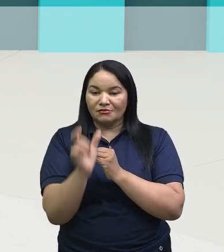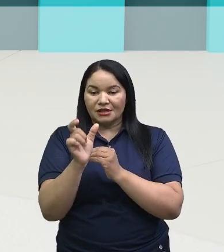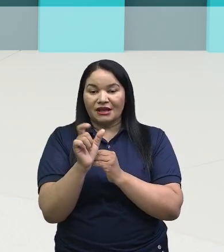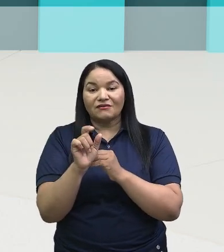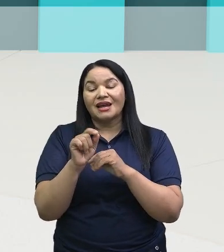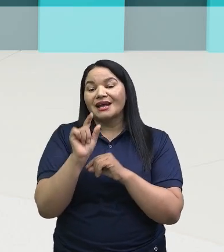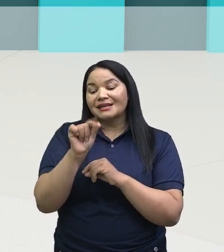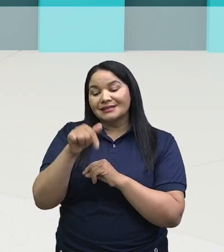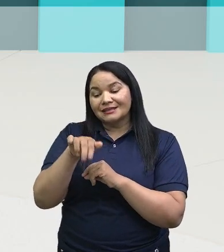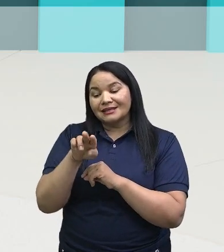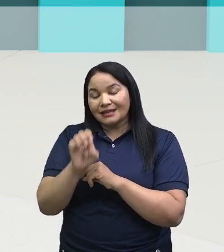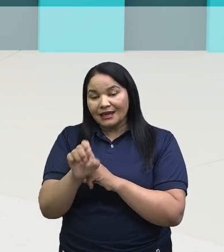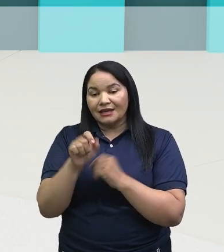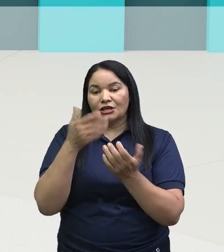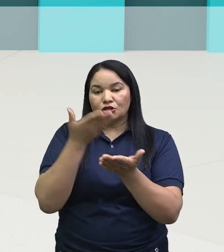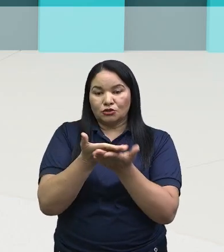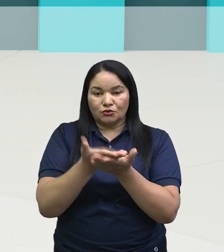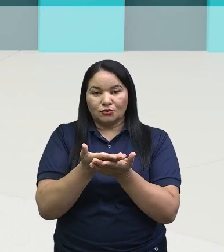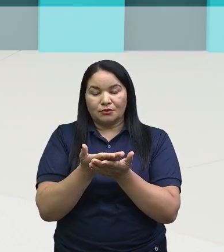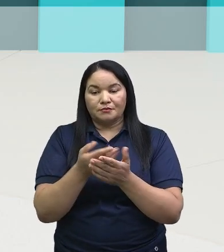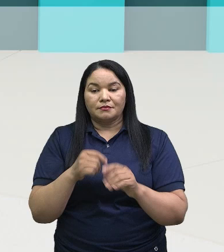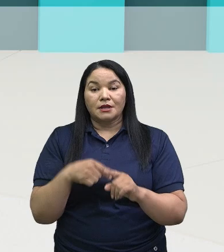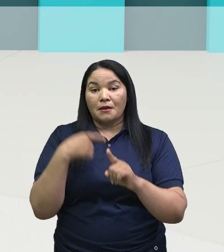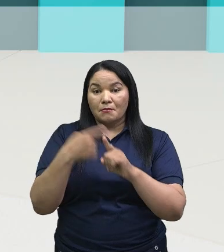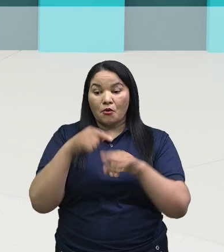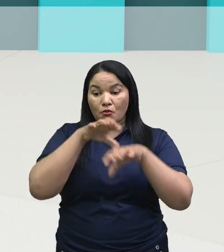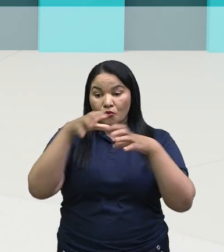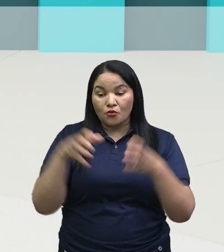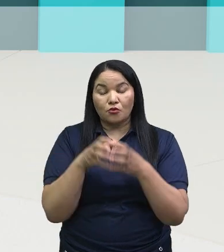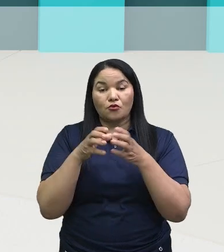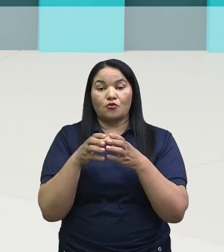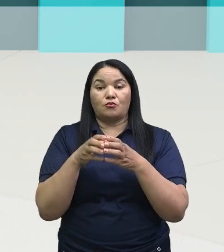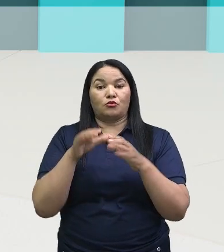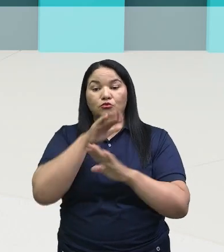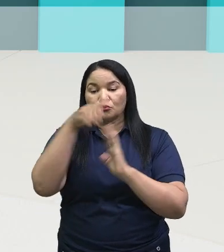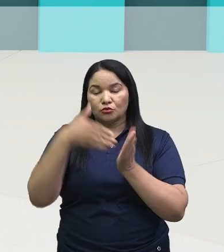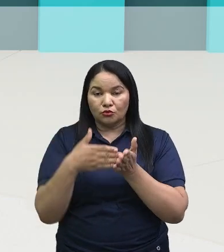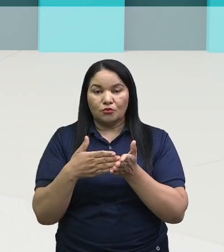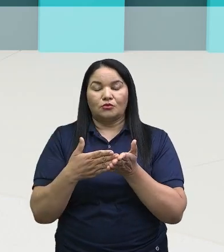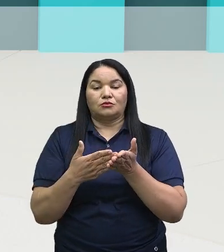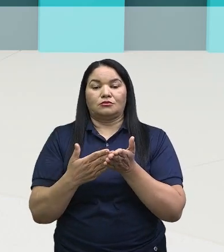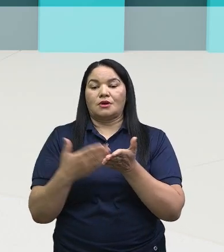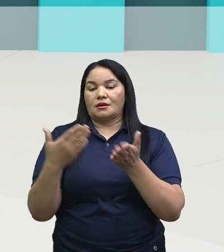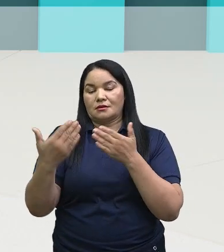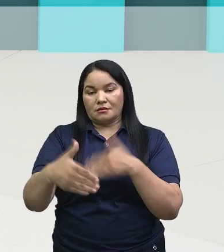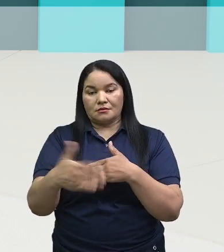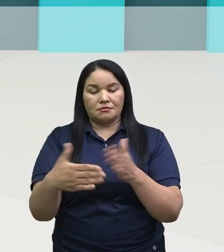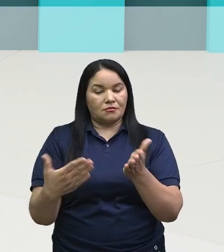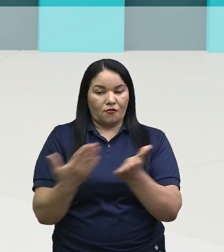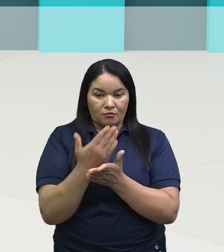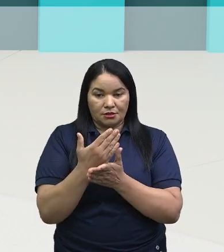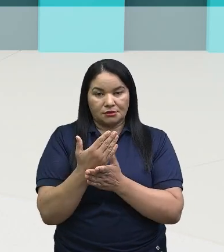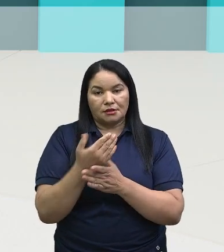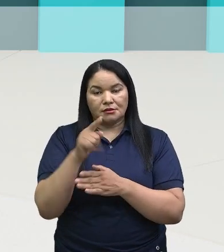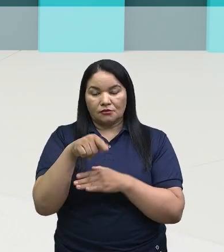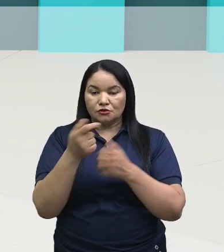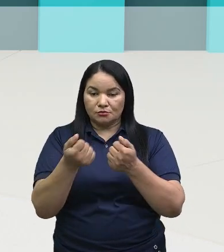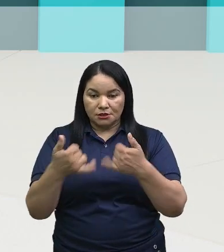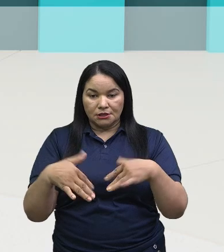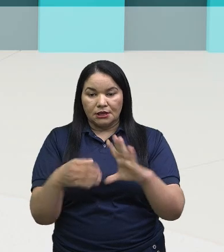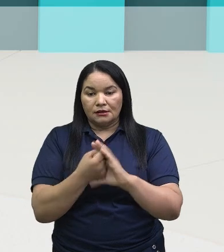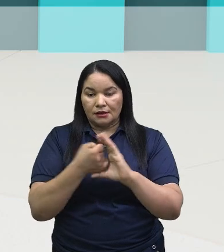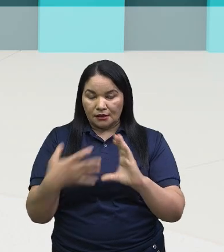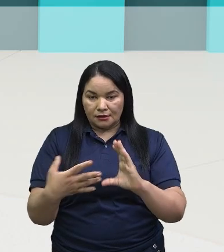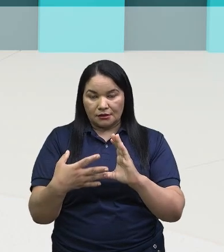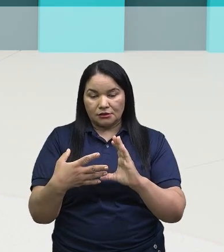estou explicando por que o grupo inteiro vai passar na prova. Eu estou generalizando, na verdade, a característica. É